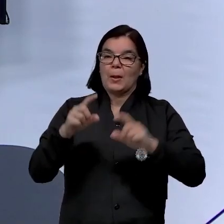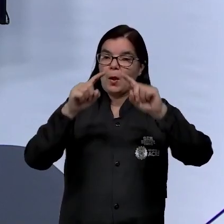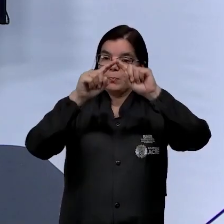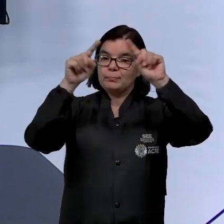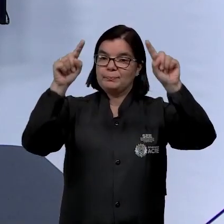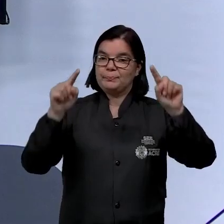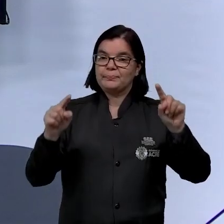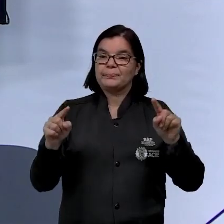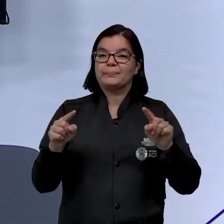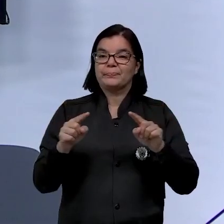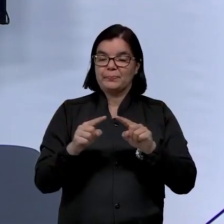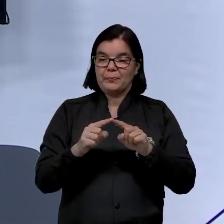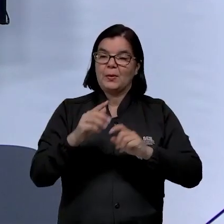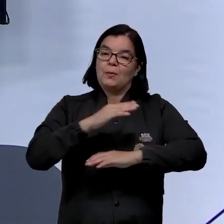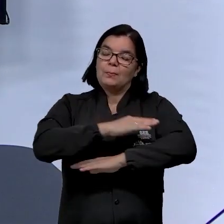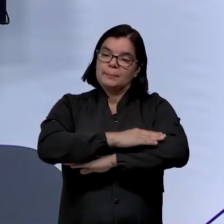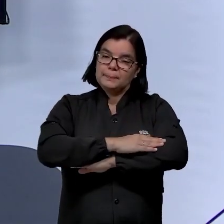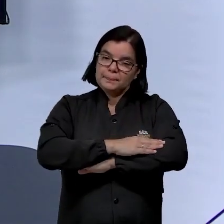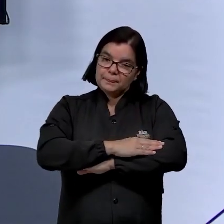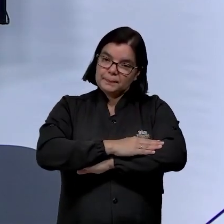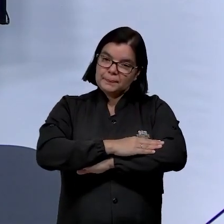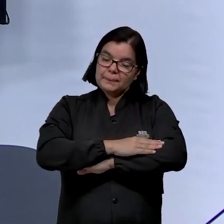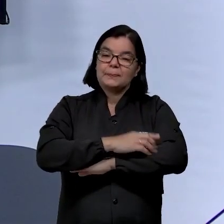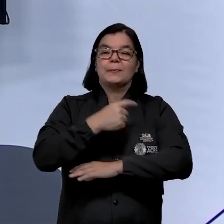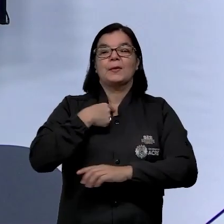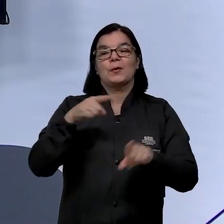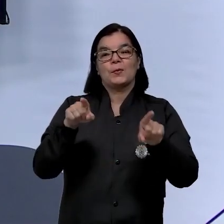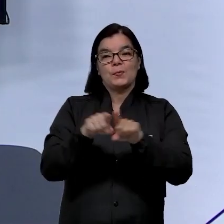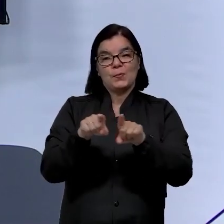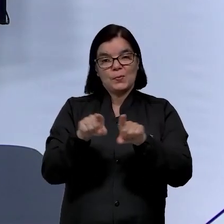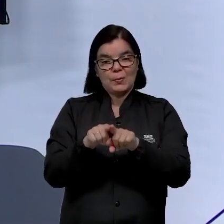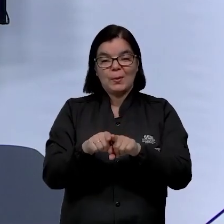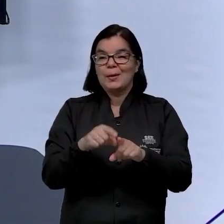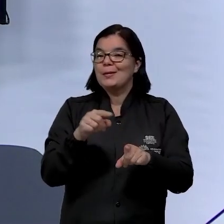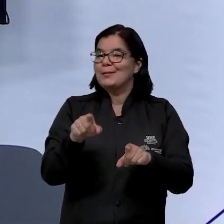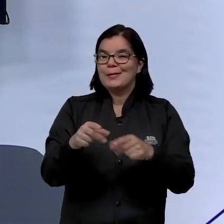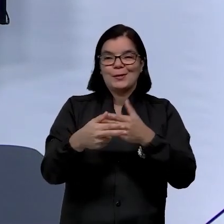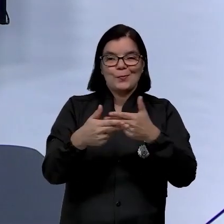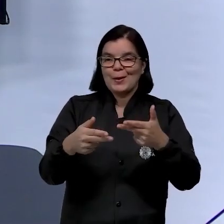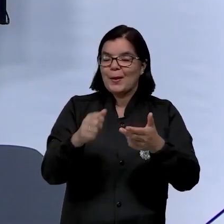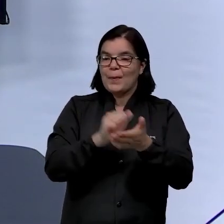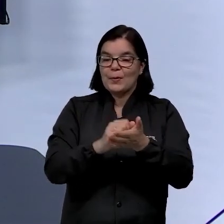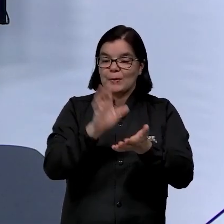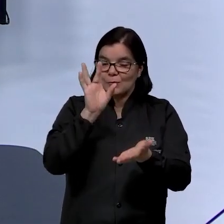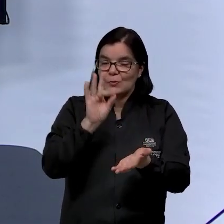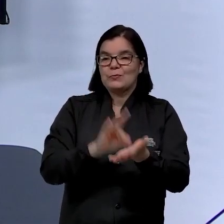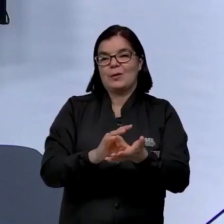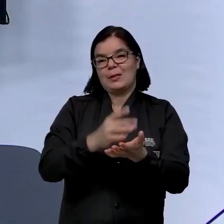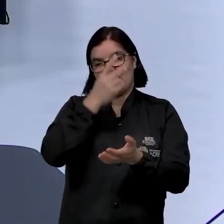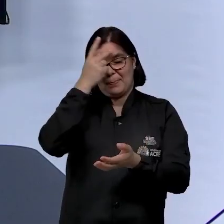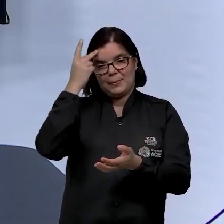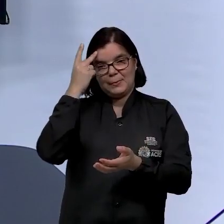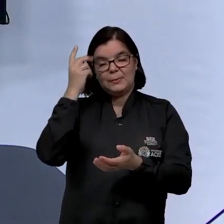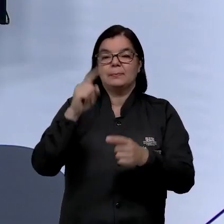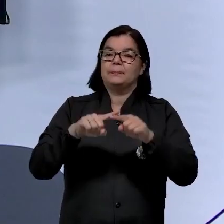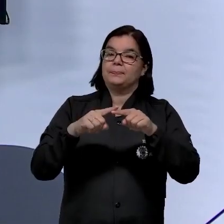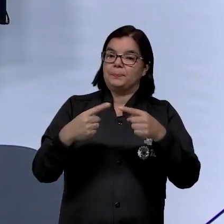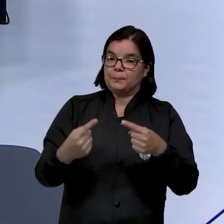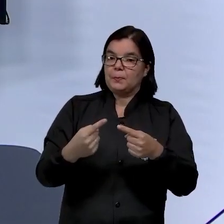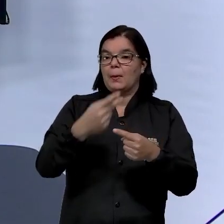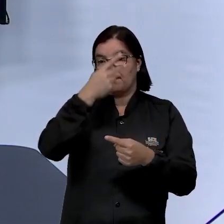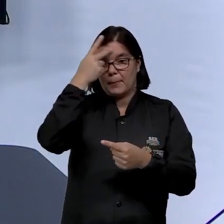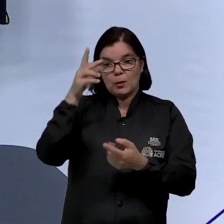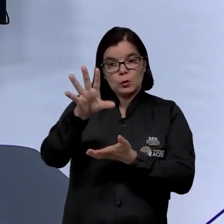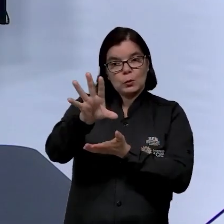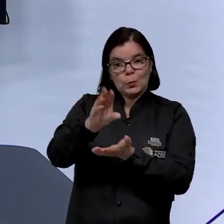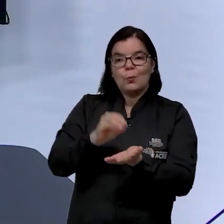quadros com a Mona Lisa com intervenções, que não é uma composição original do artista, mas alguém foi lá